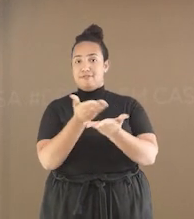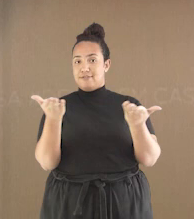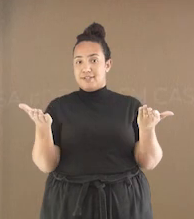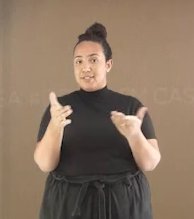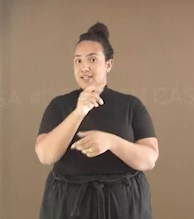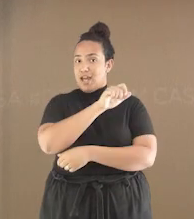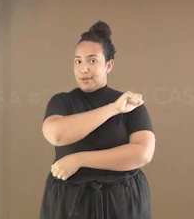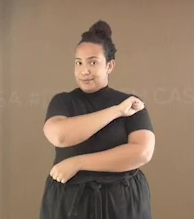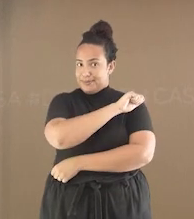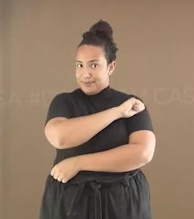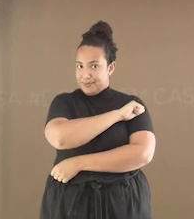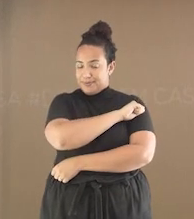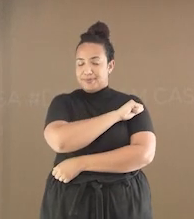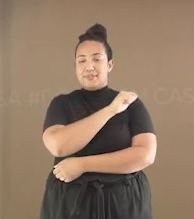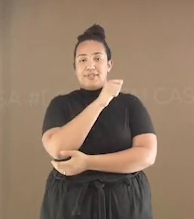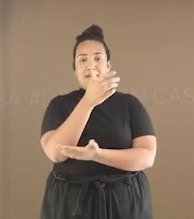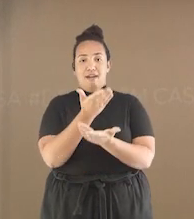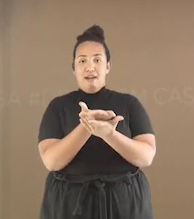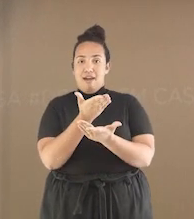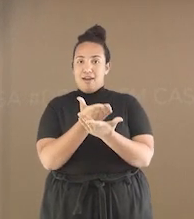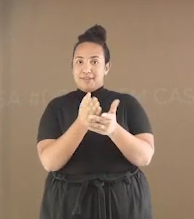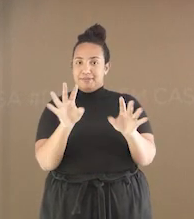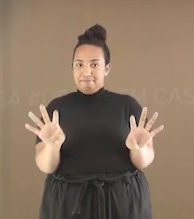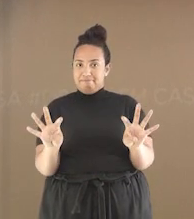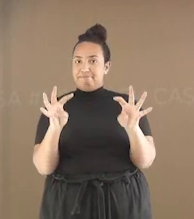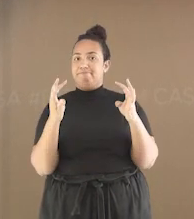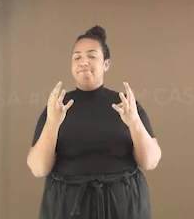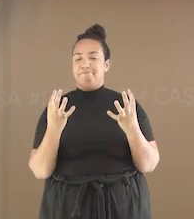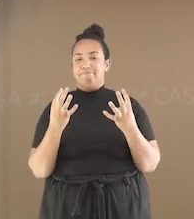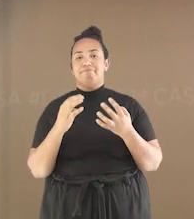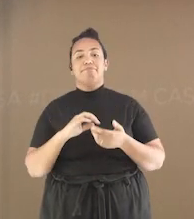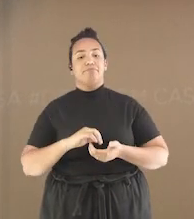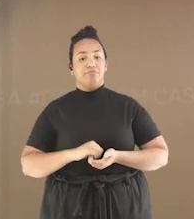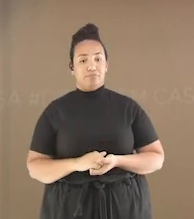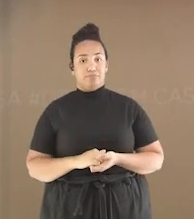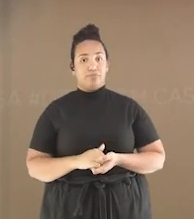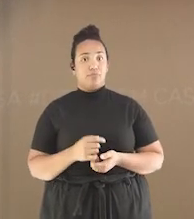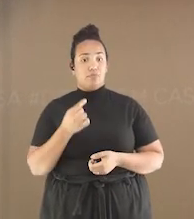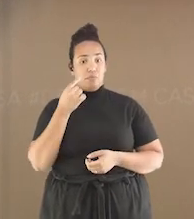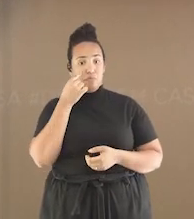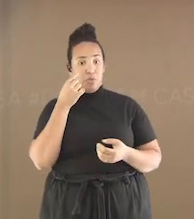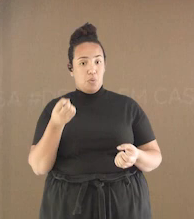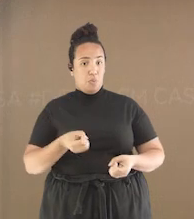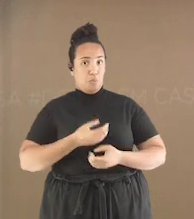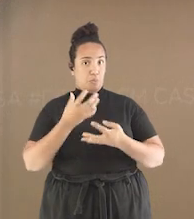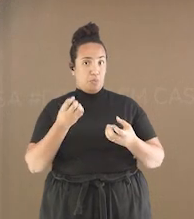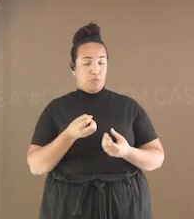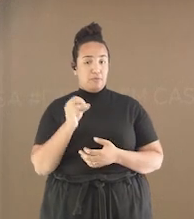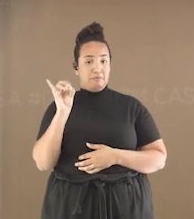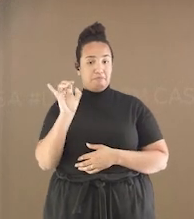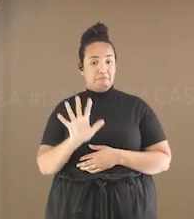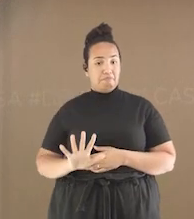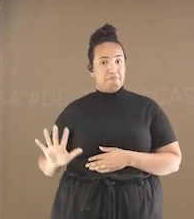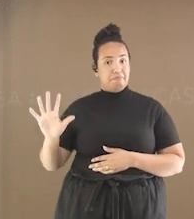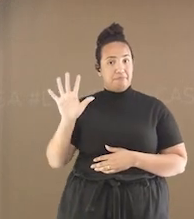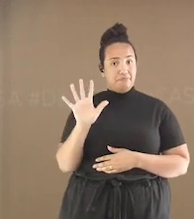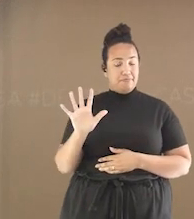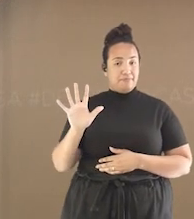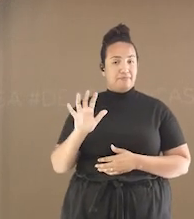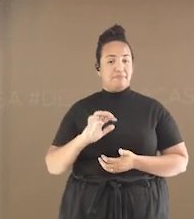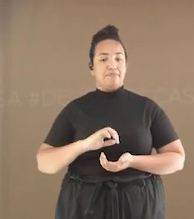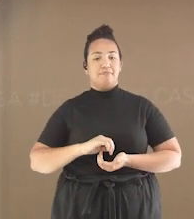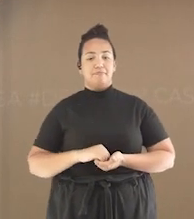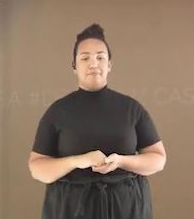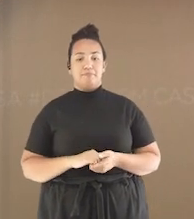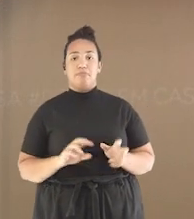que está assistindo essa aula do Dever em Casa na TV. Veja o poema concreto abaixo.